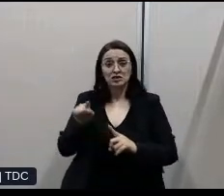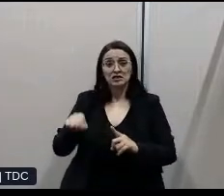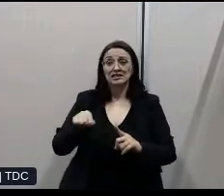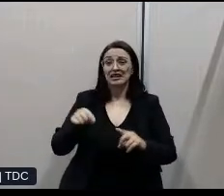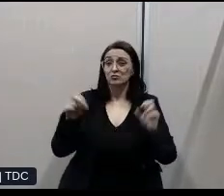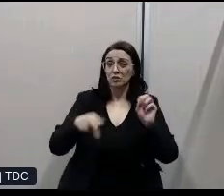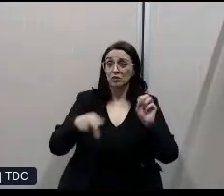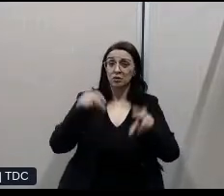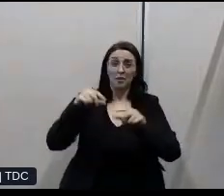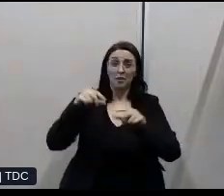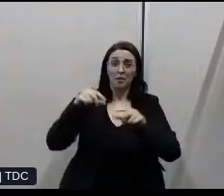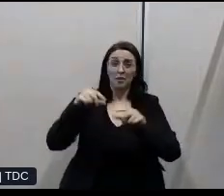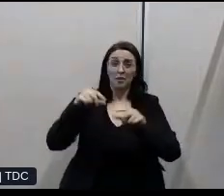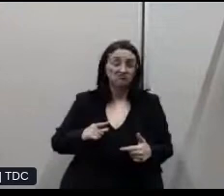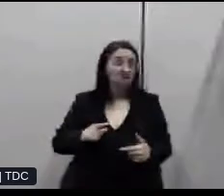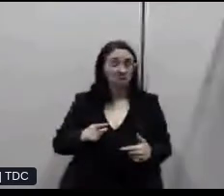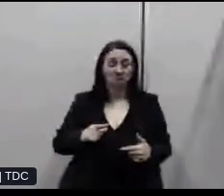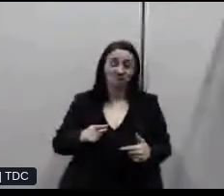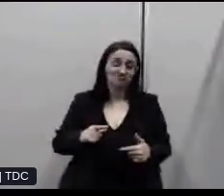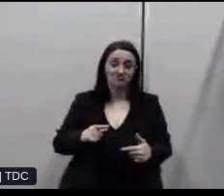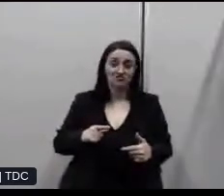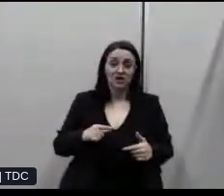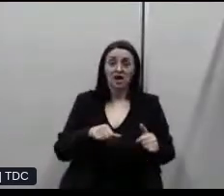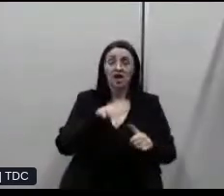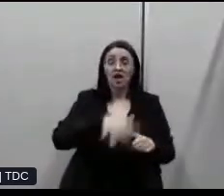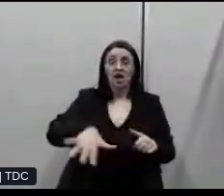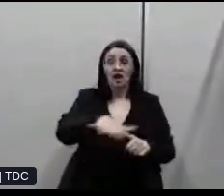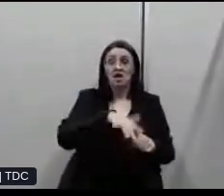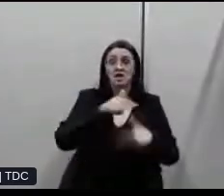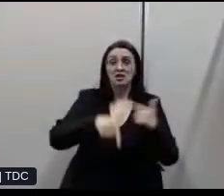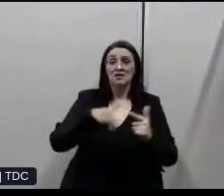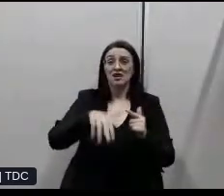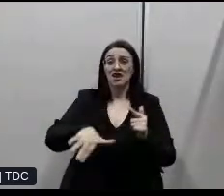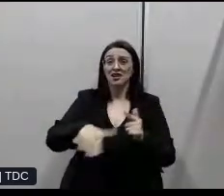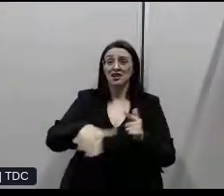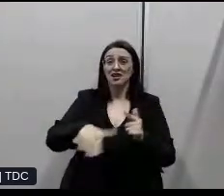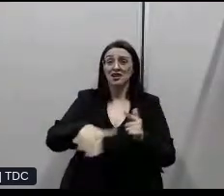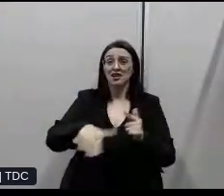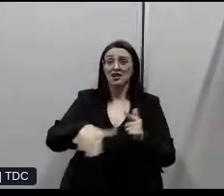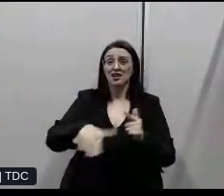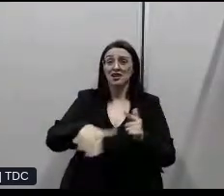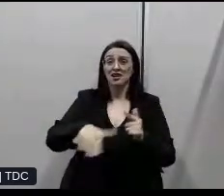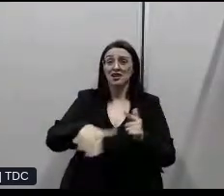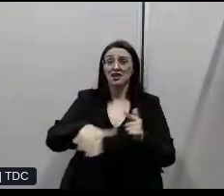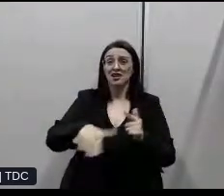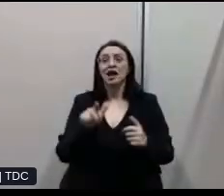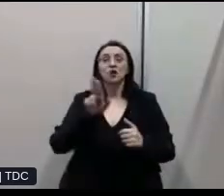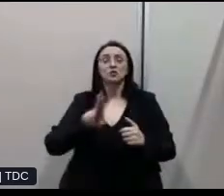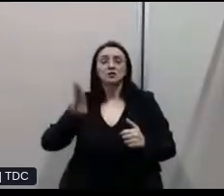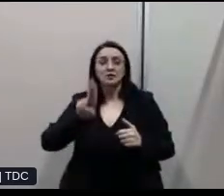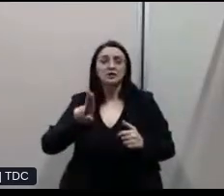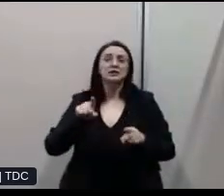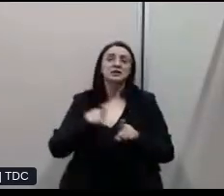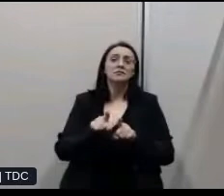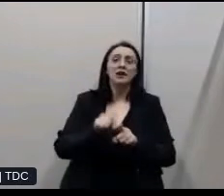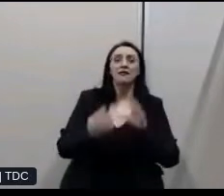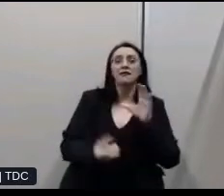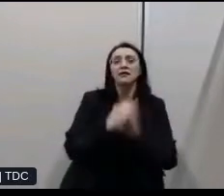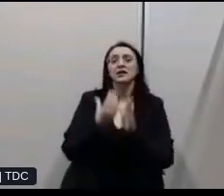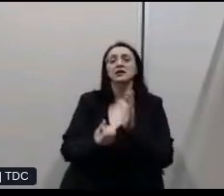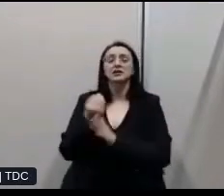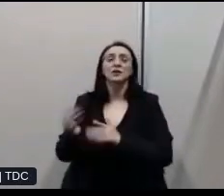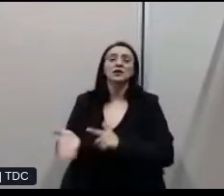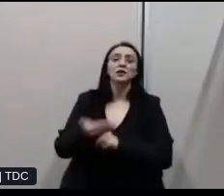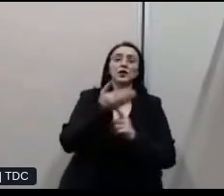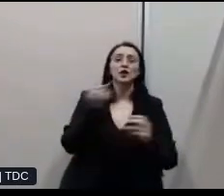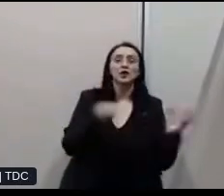no mercado de trabalho. Agora, quando a gente pensa em mercado de trabalho de tecnologia, quando a gente está falando em usabilidade, quando a gente está falando em criação de